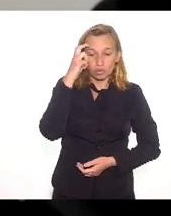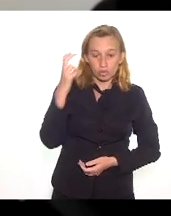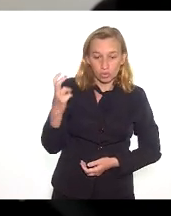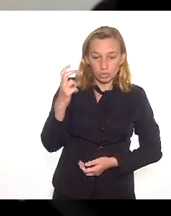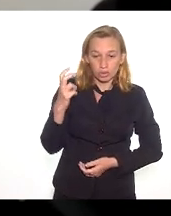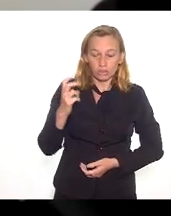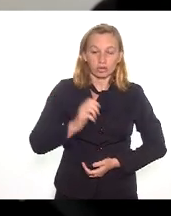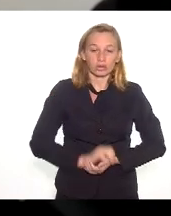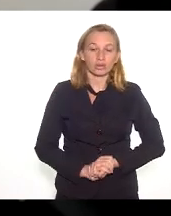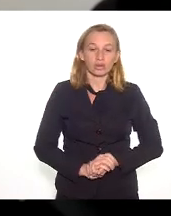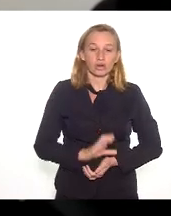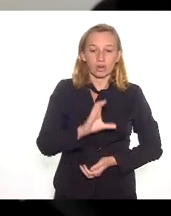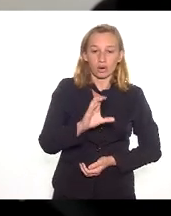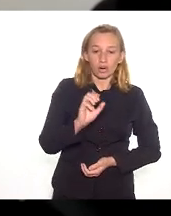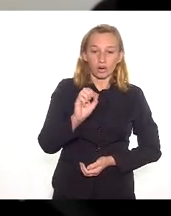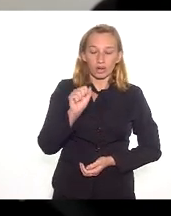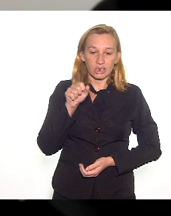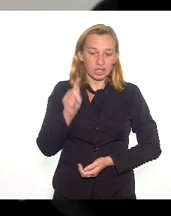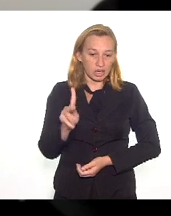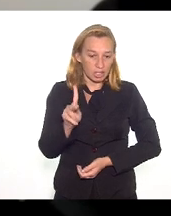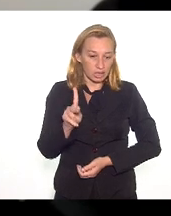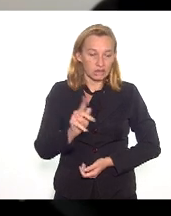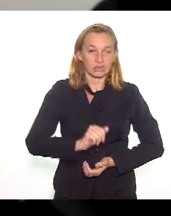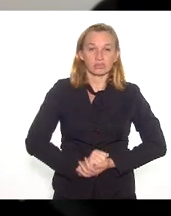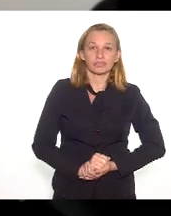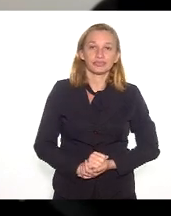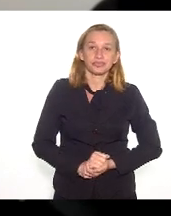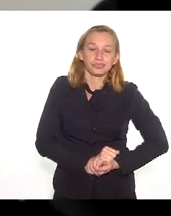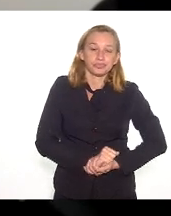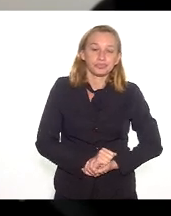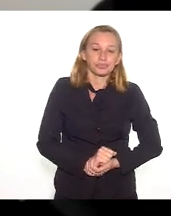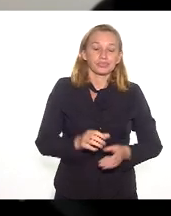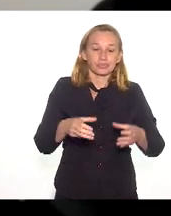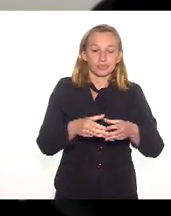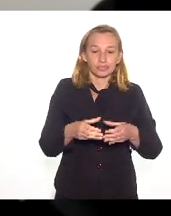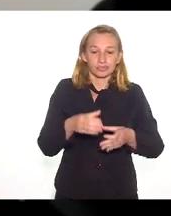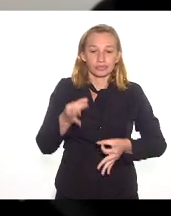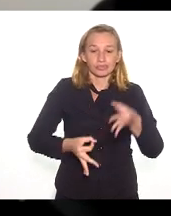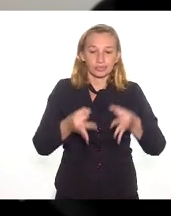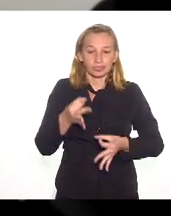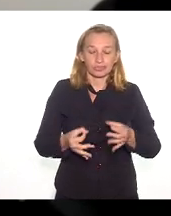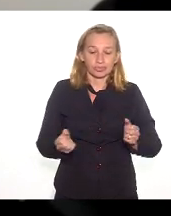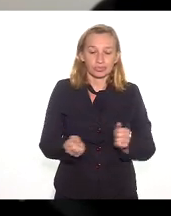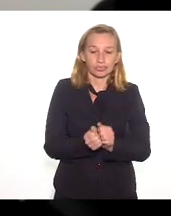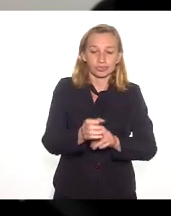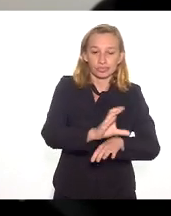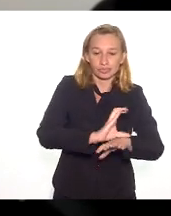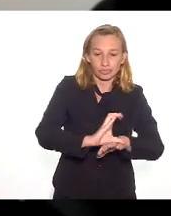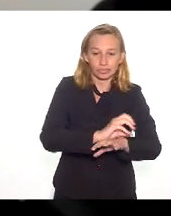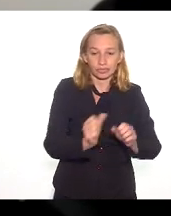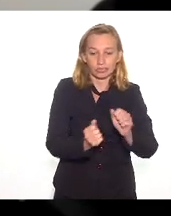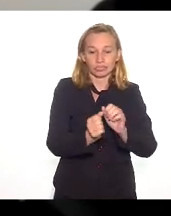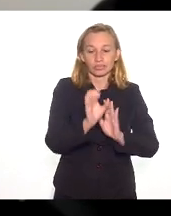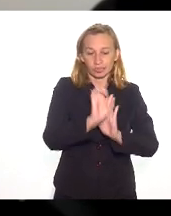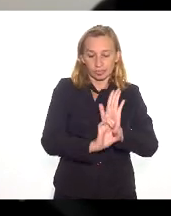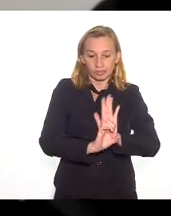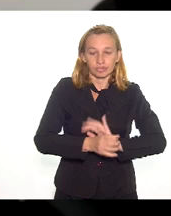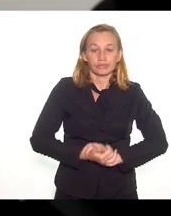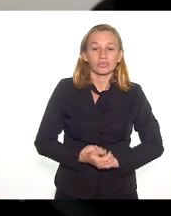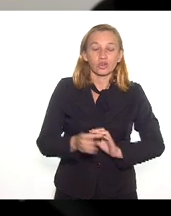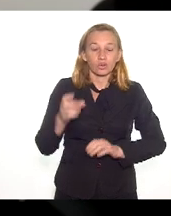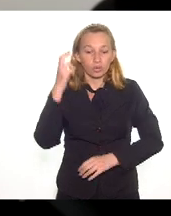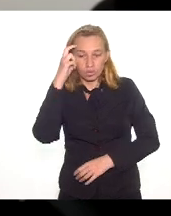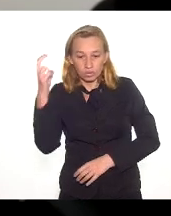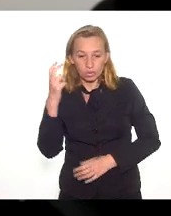a turma OK. Pareceres da Comissão de Constituição e Justiça pela constitucionalidade com emenda. De cultura